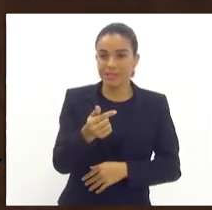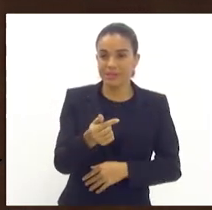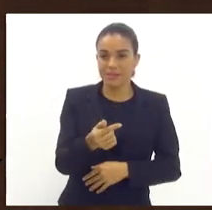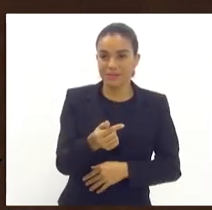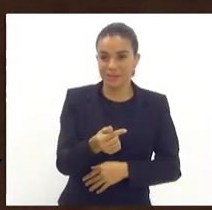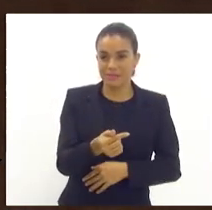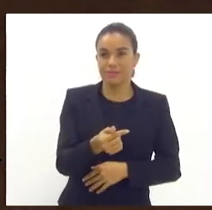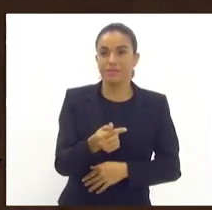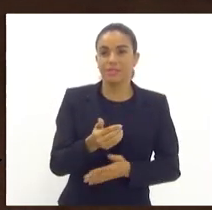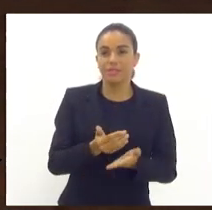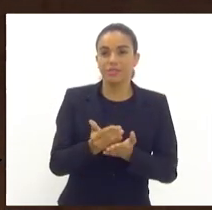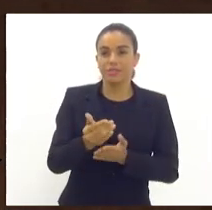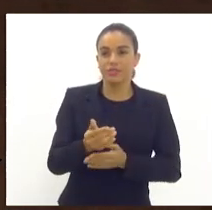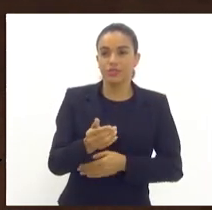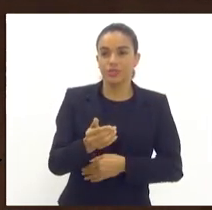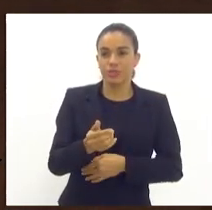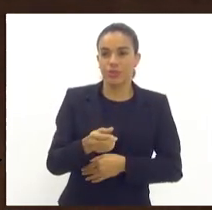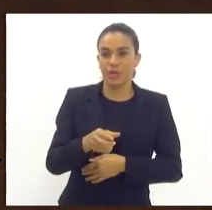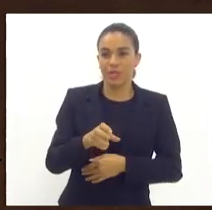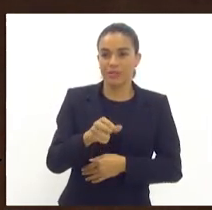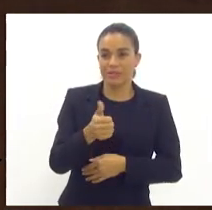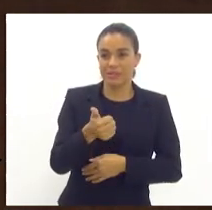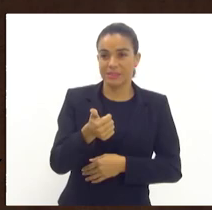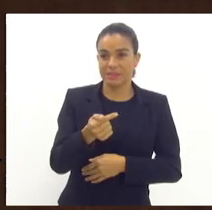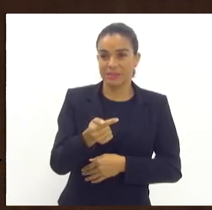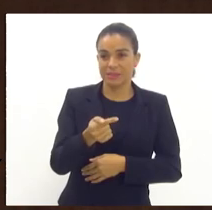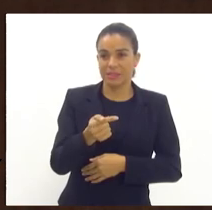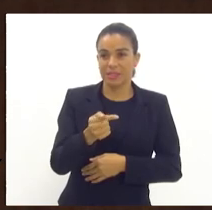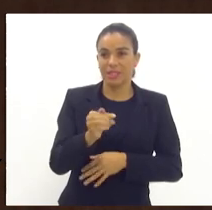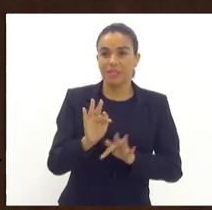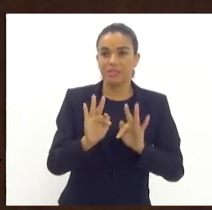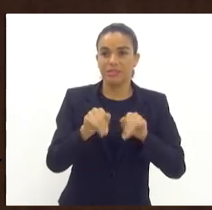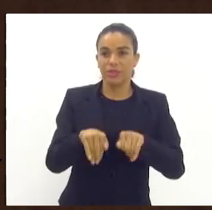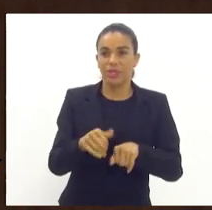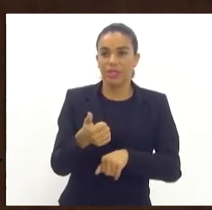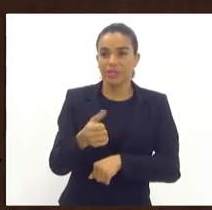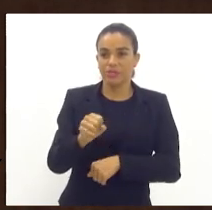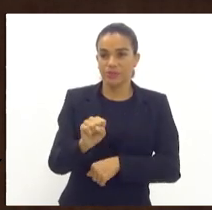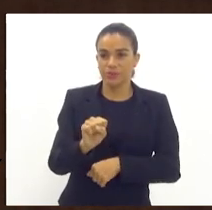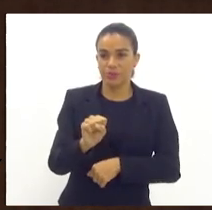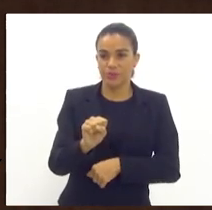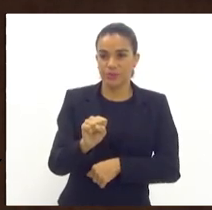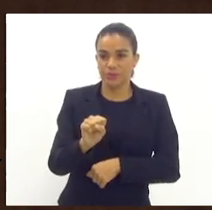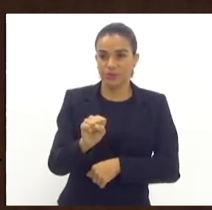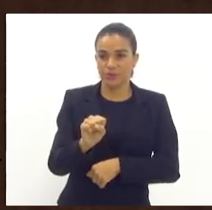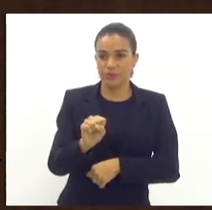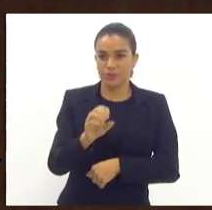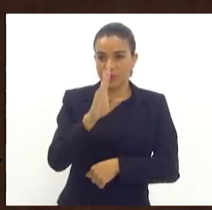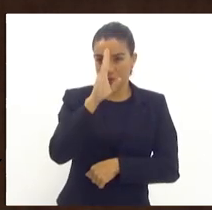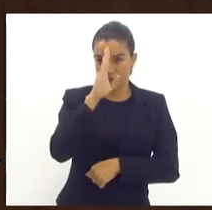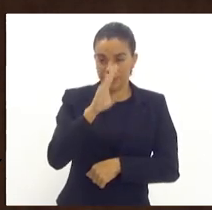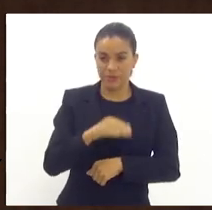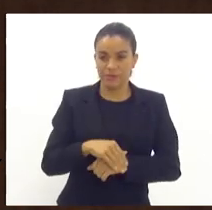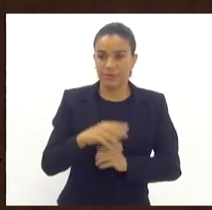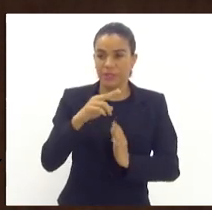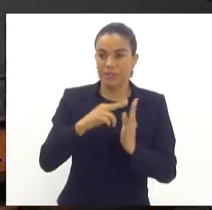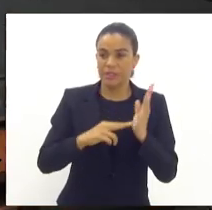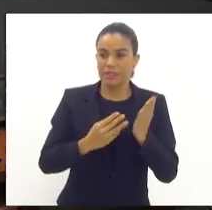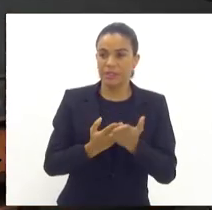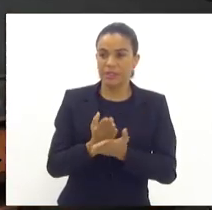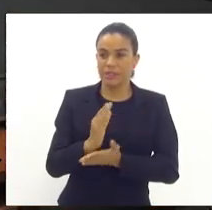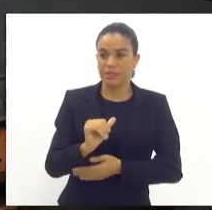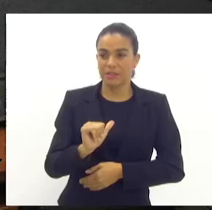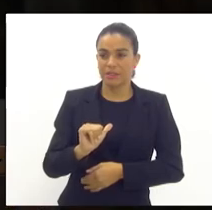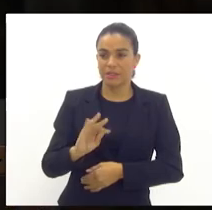extraordinária, iniciada às 17h32, encerrou-se às 18h18. Lida e